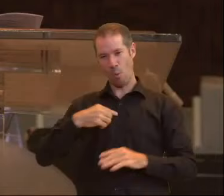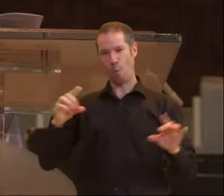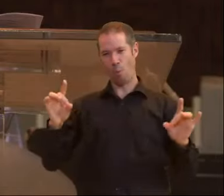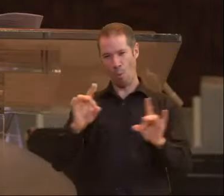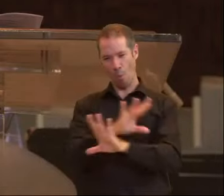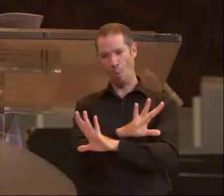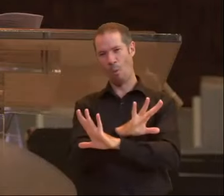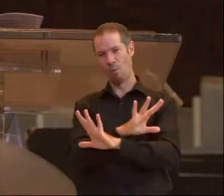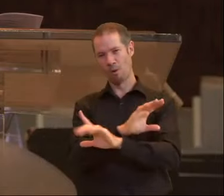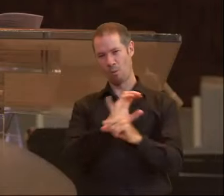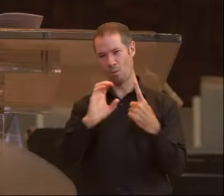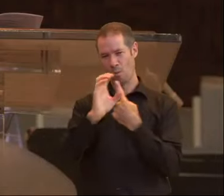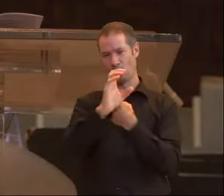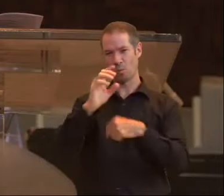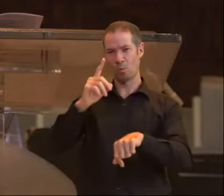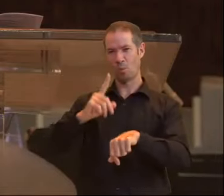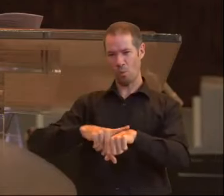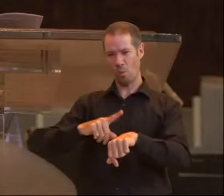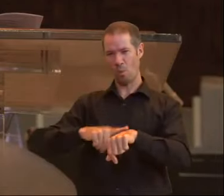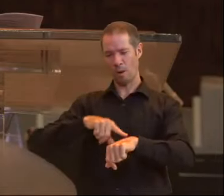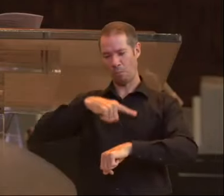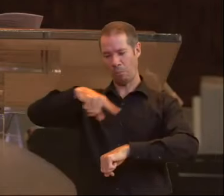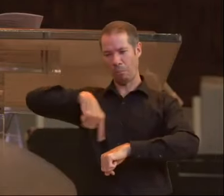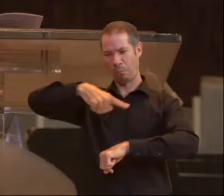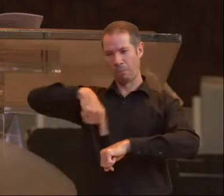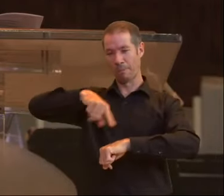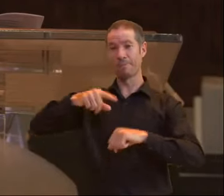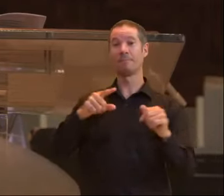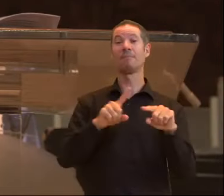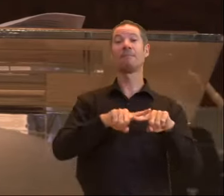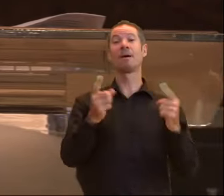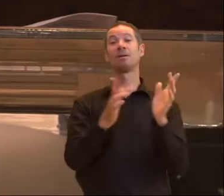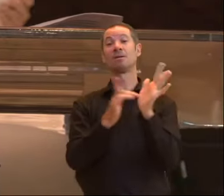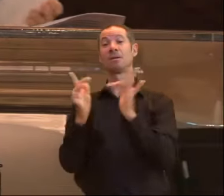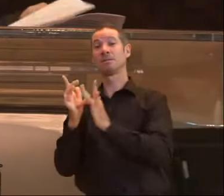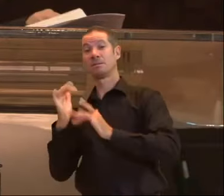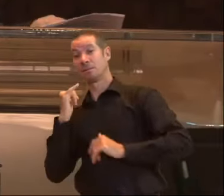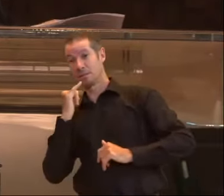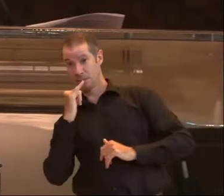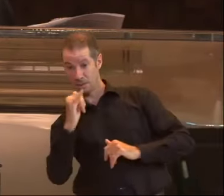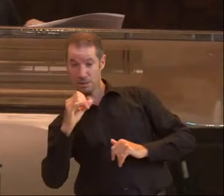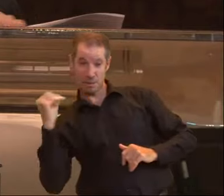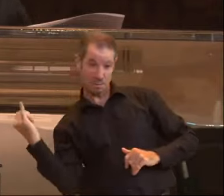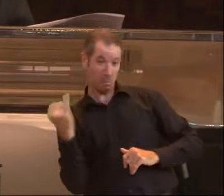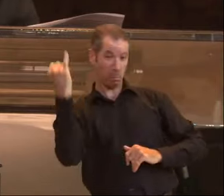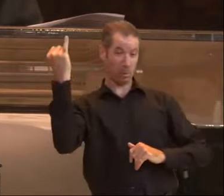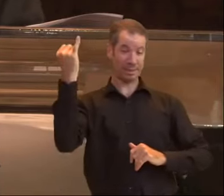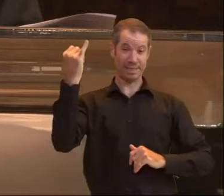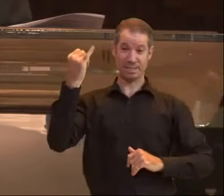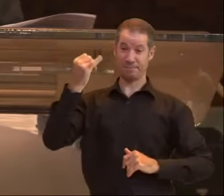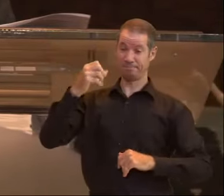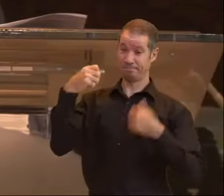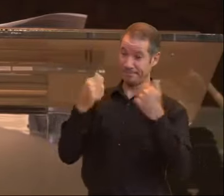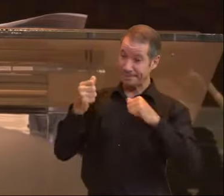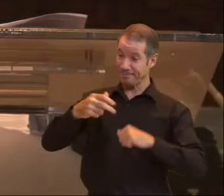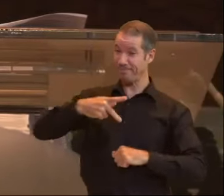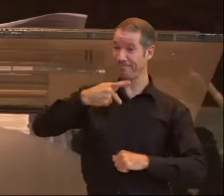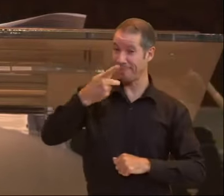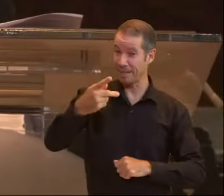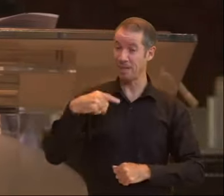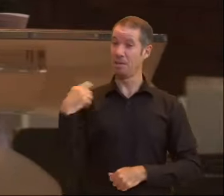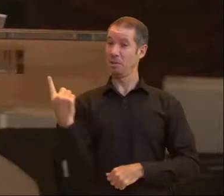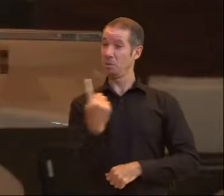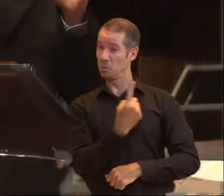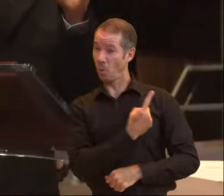terminar, que o horário se vai, mas Jesus diz uma coisa muito grande que eu não posso deixar de falar. Quando